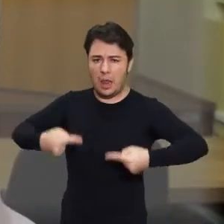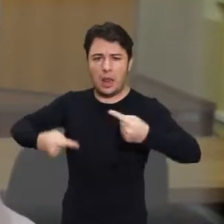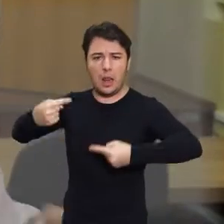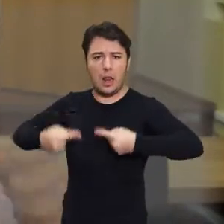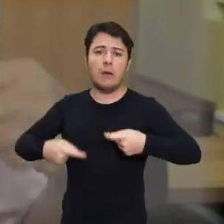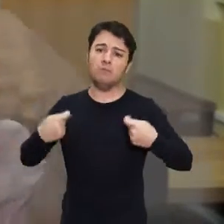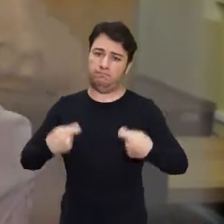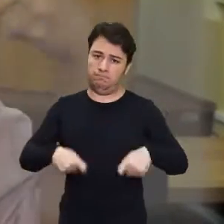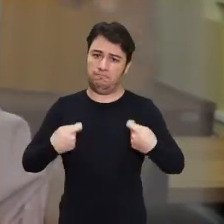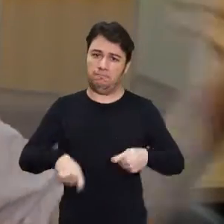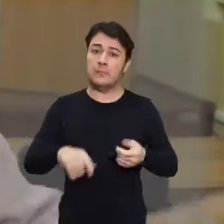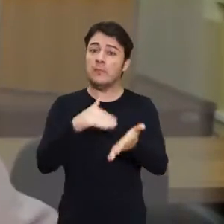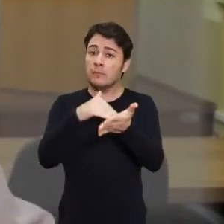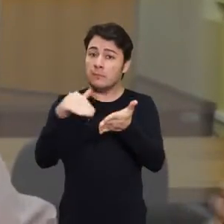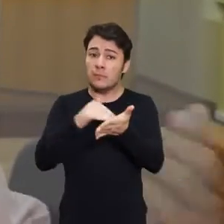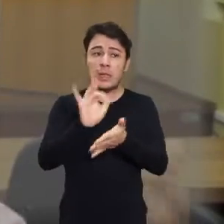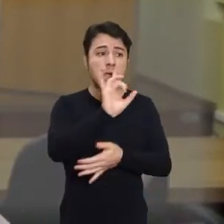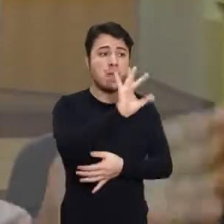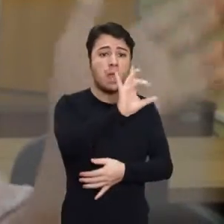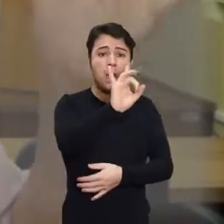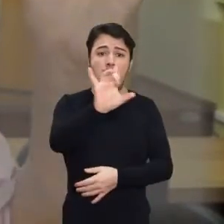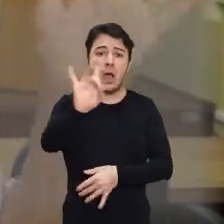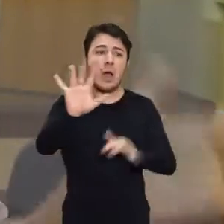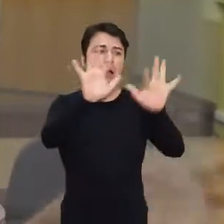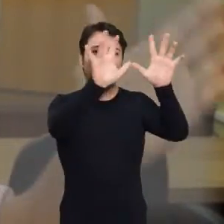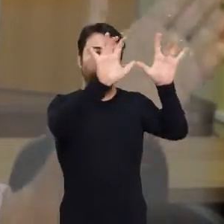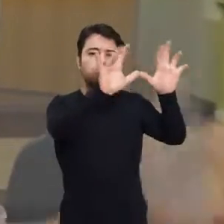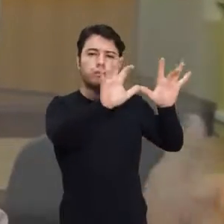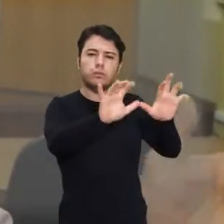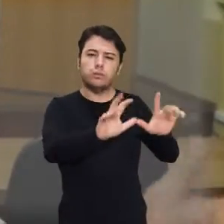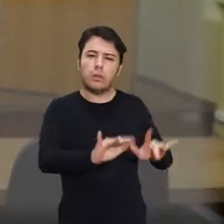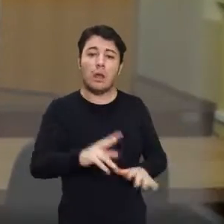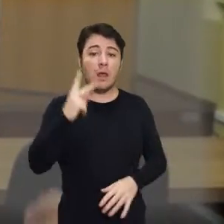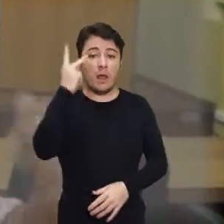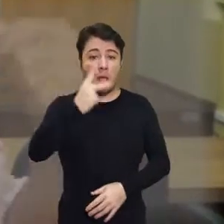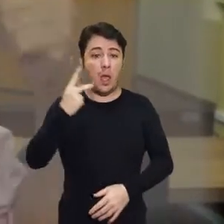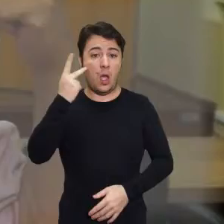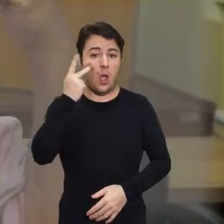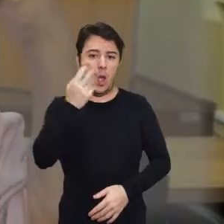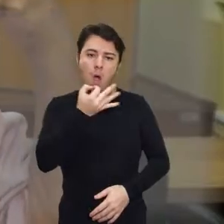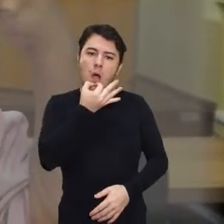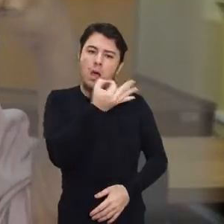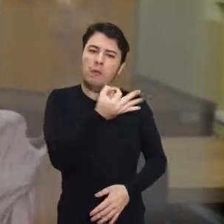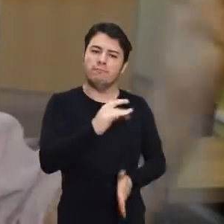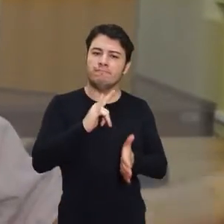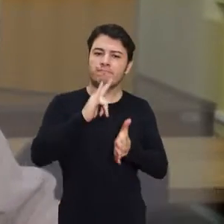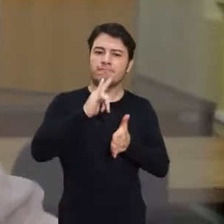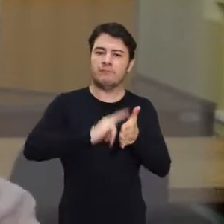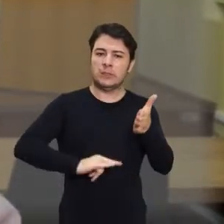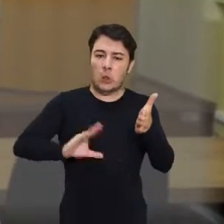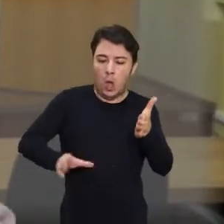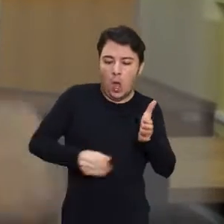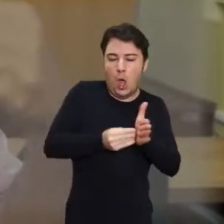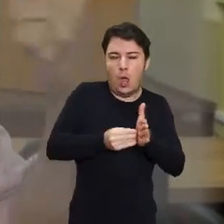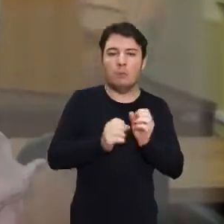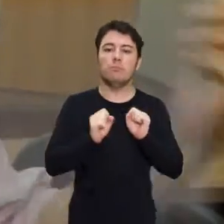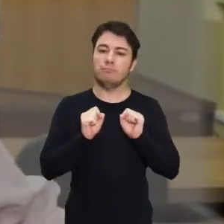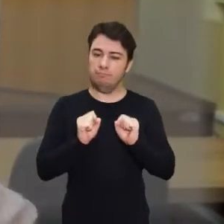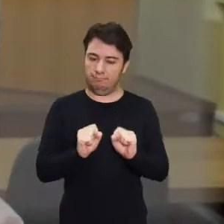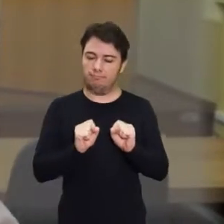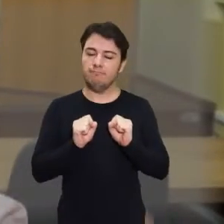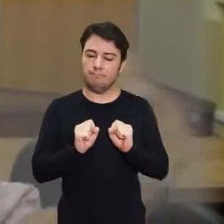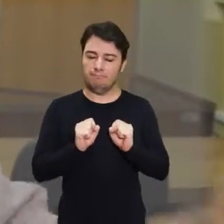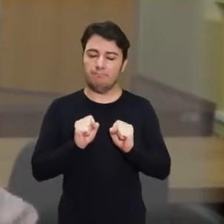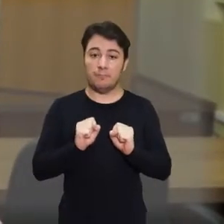ser discutidas você elaboradas de acordo com cada secretaria Então os vereadores podem